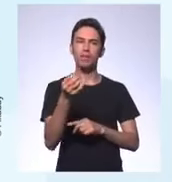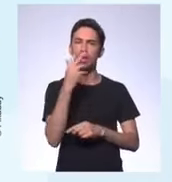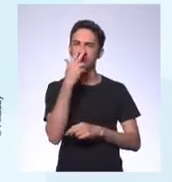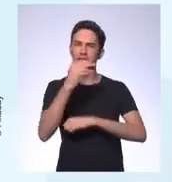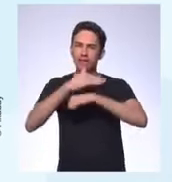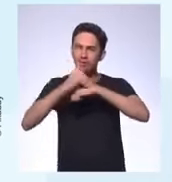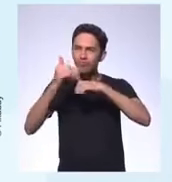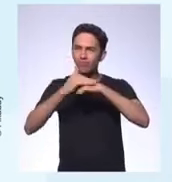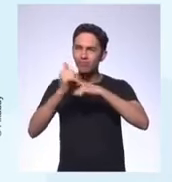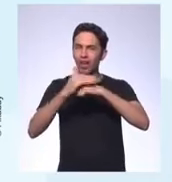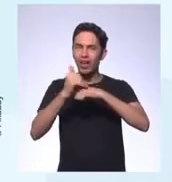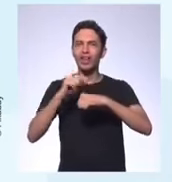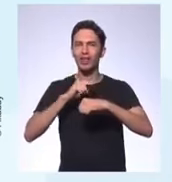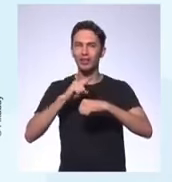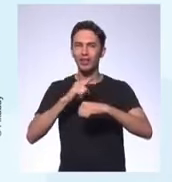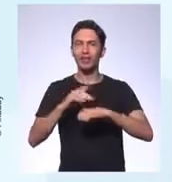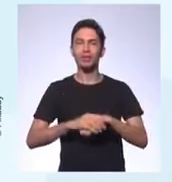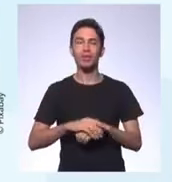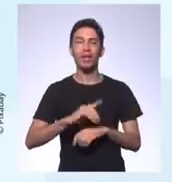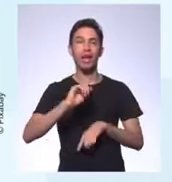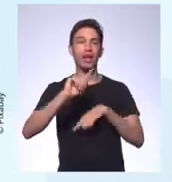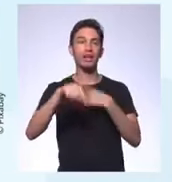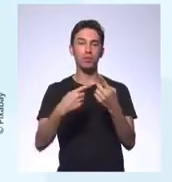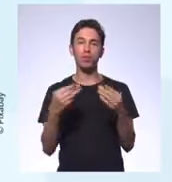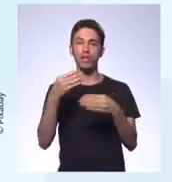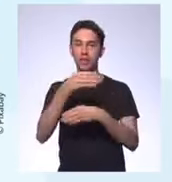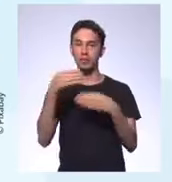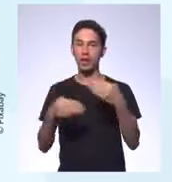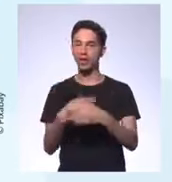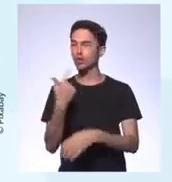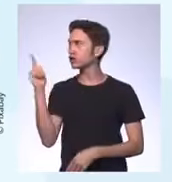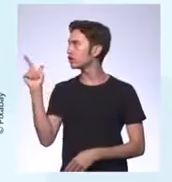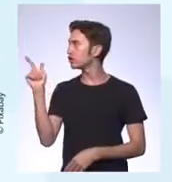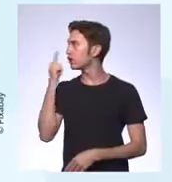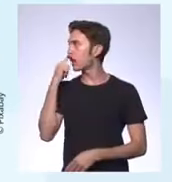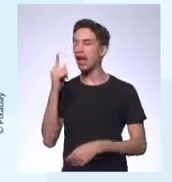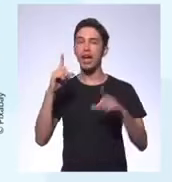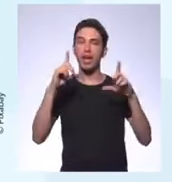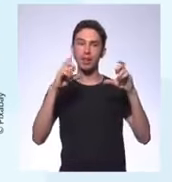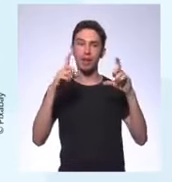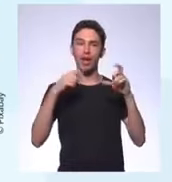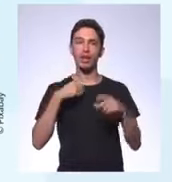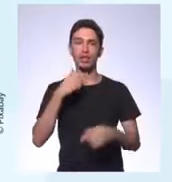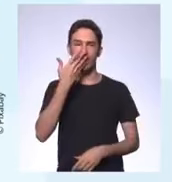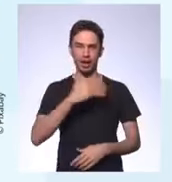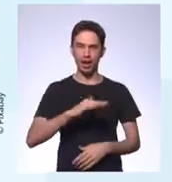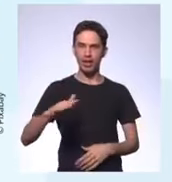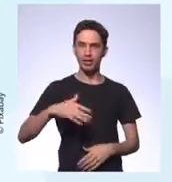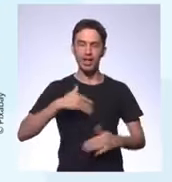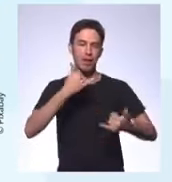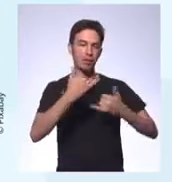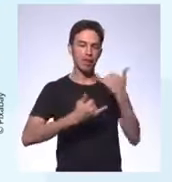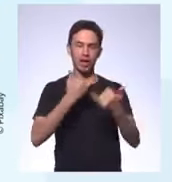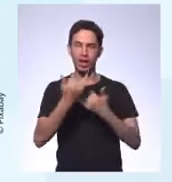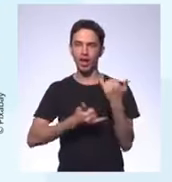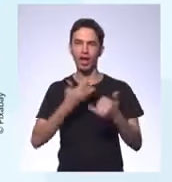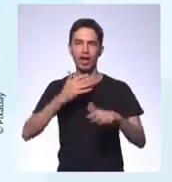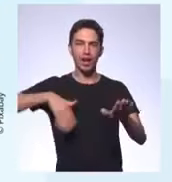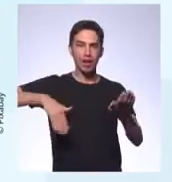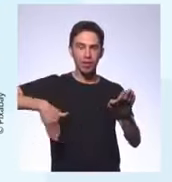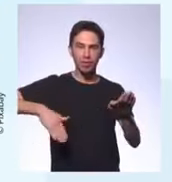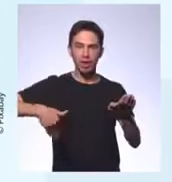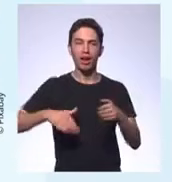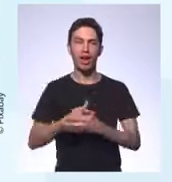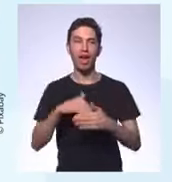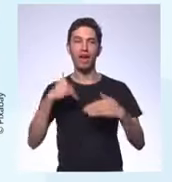carinho um no outro, tá? A próxima imagem, a imagem do garotinho brincando na praia. Então,